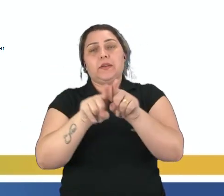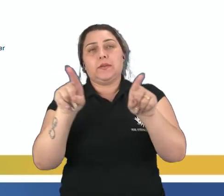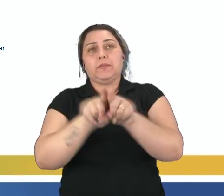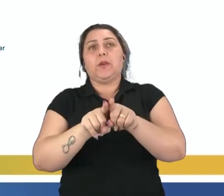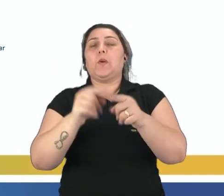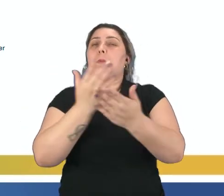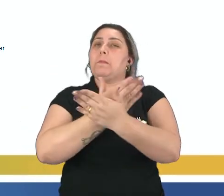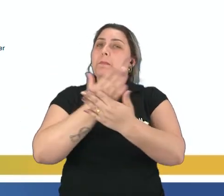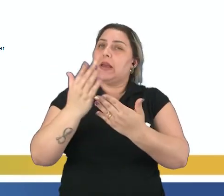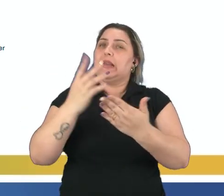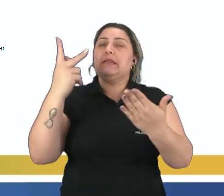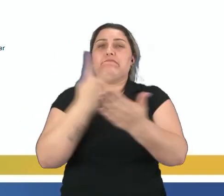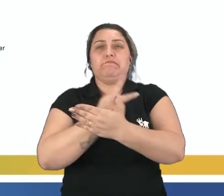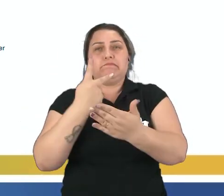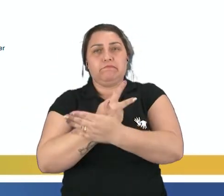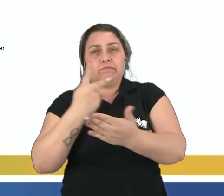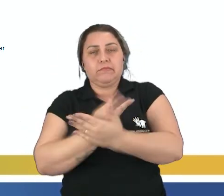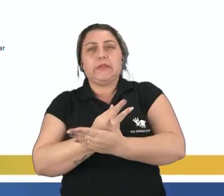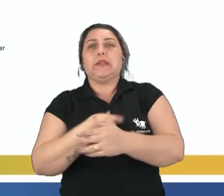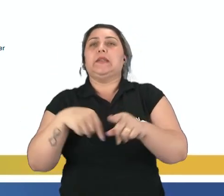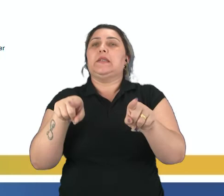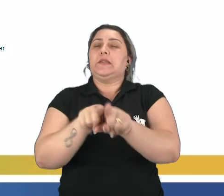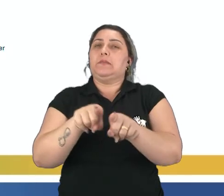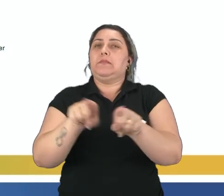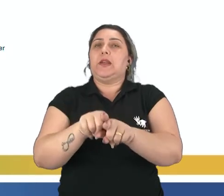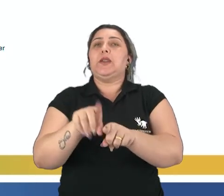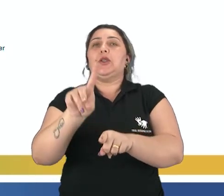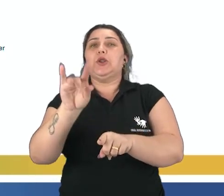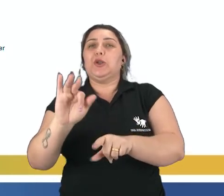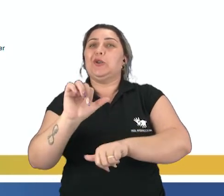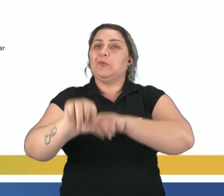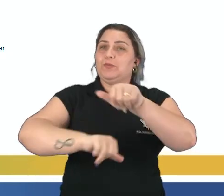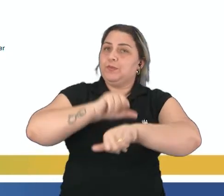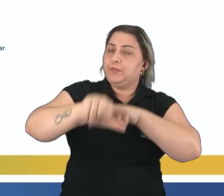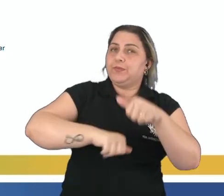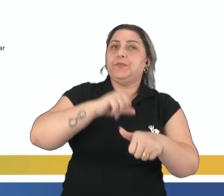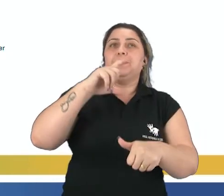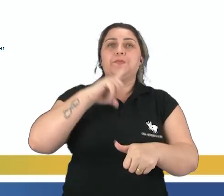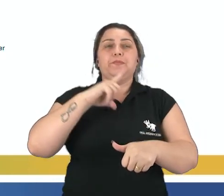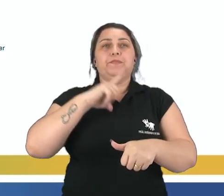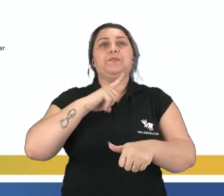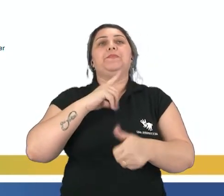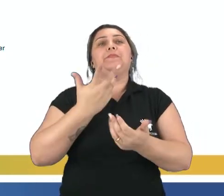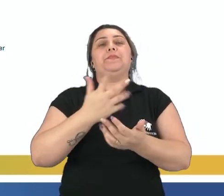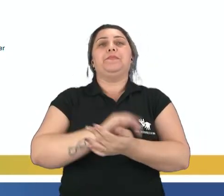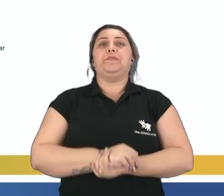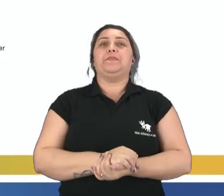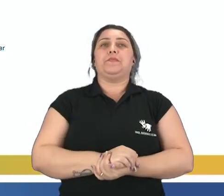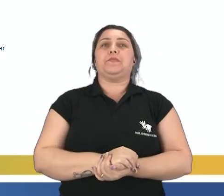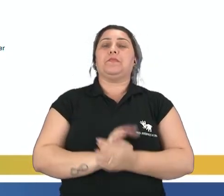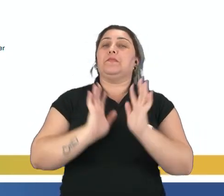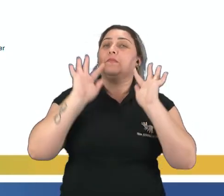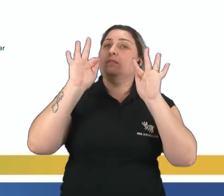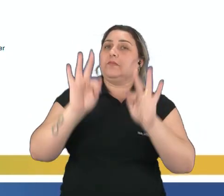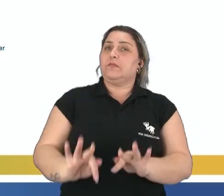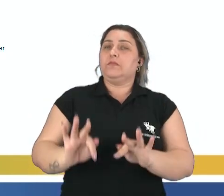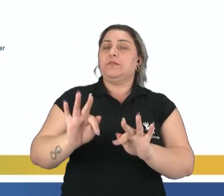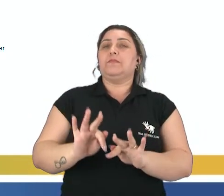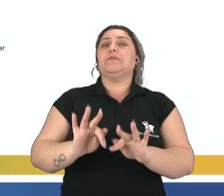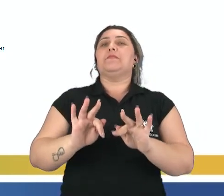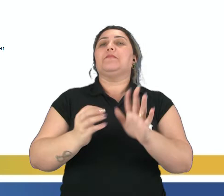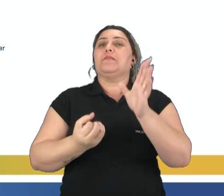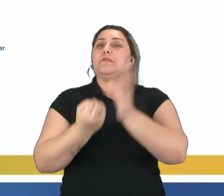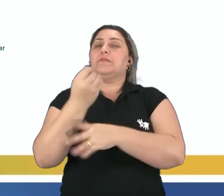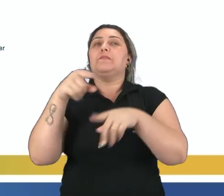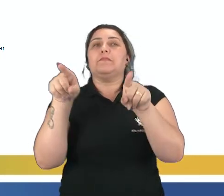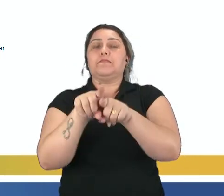ciclos comecem a acontecer, no início, né, eles tenham essa certa irregularidade. E no final da vida reprodutiva